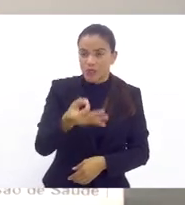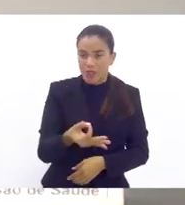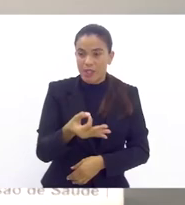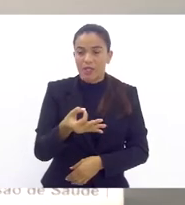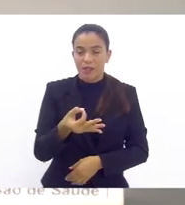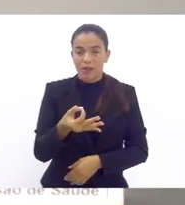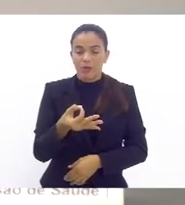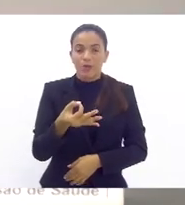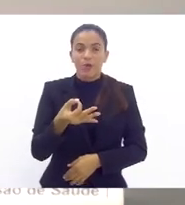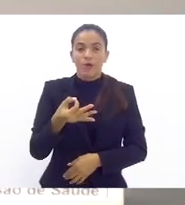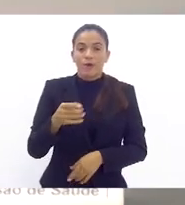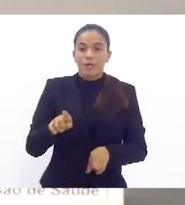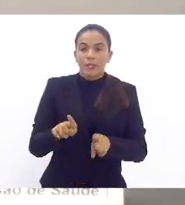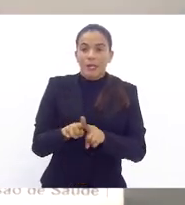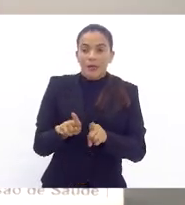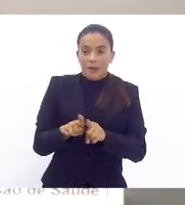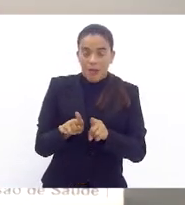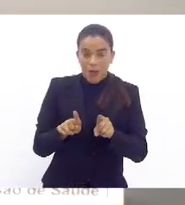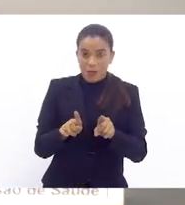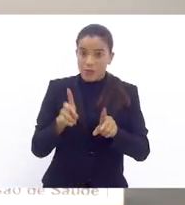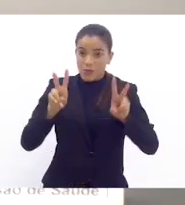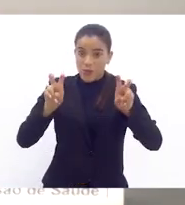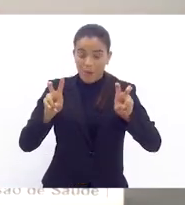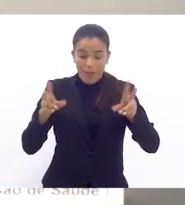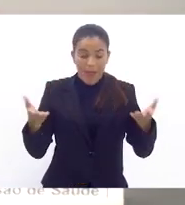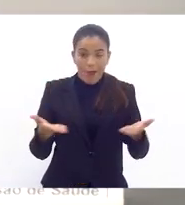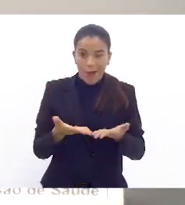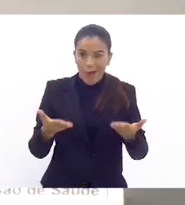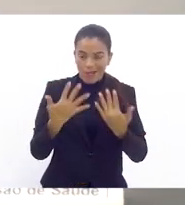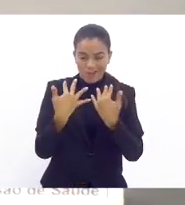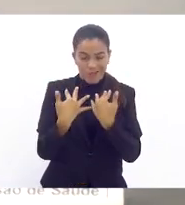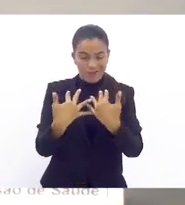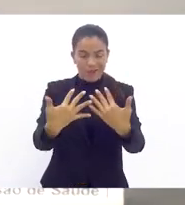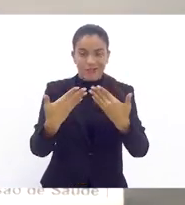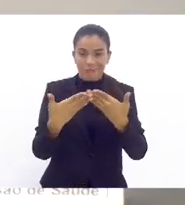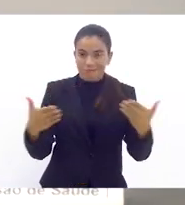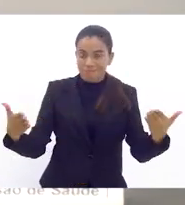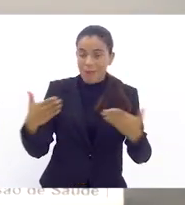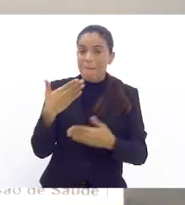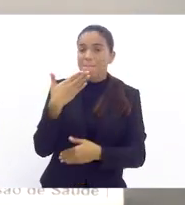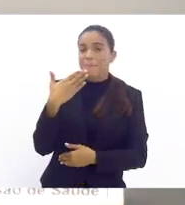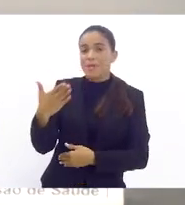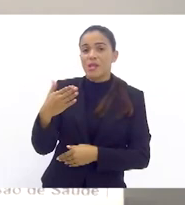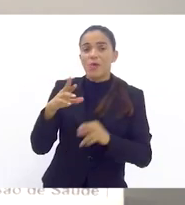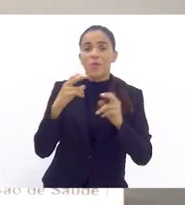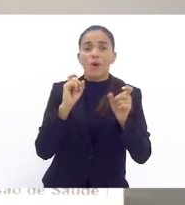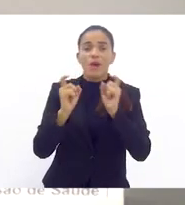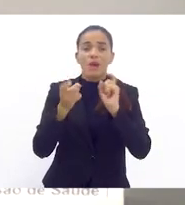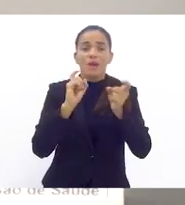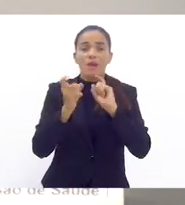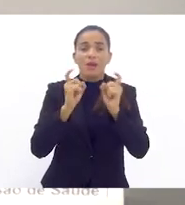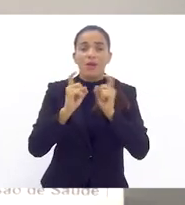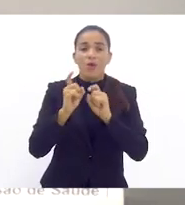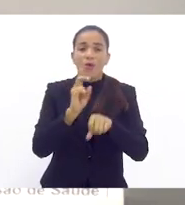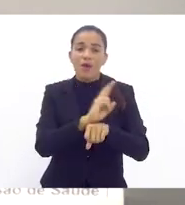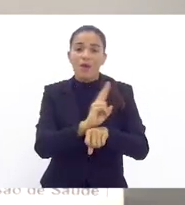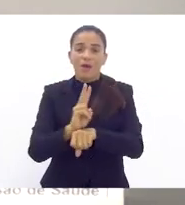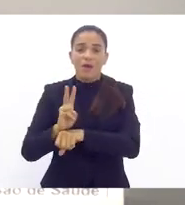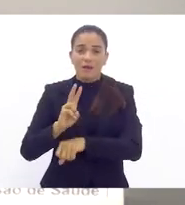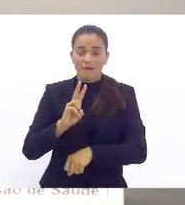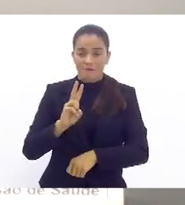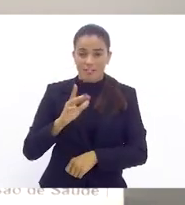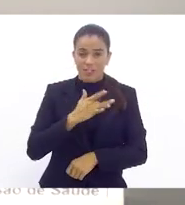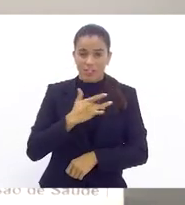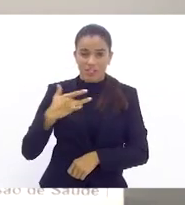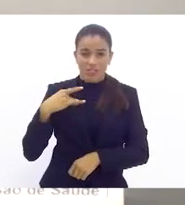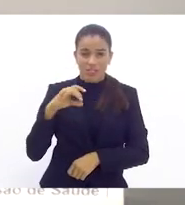como desdobramento dessa audiência pública, que Vossa Excelência pedisse uma reunião com a Vigilância Sanitária do Estado do